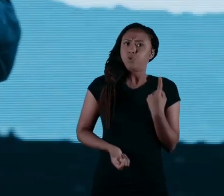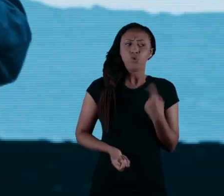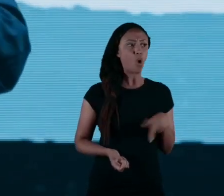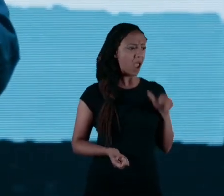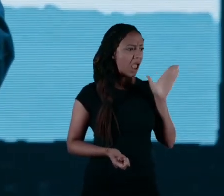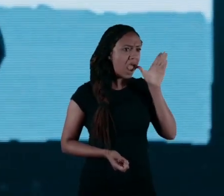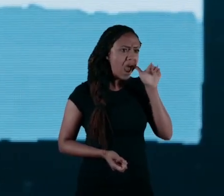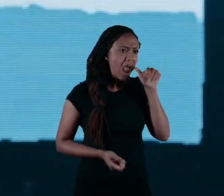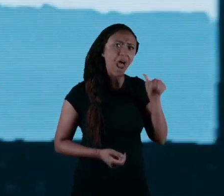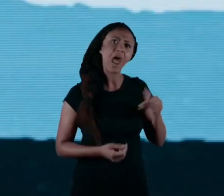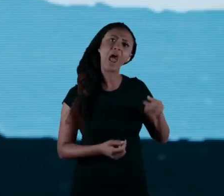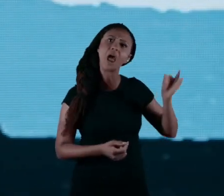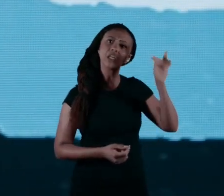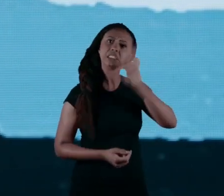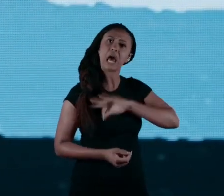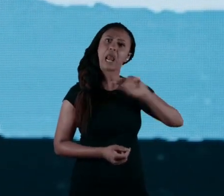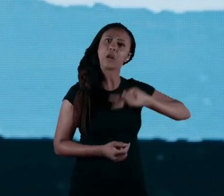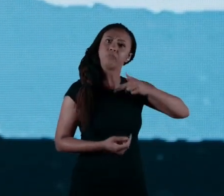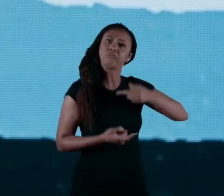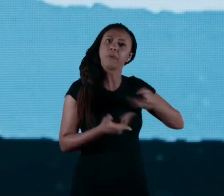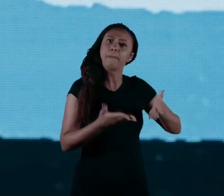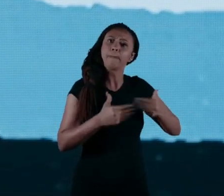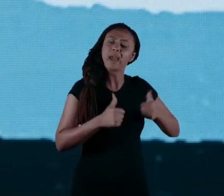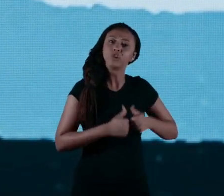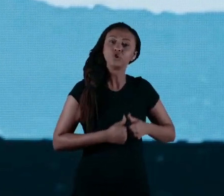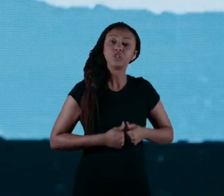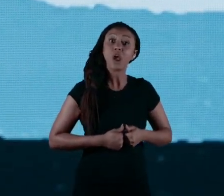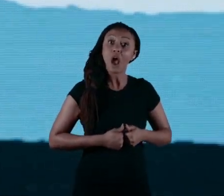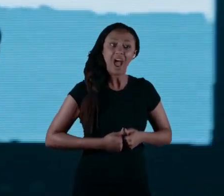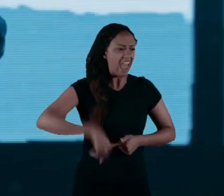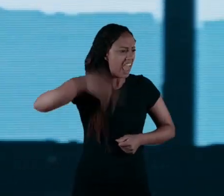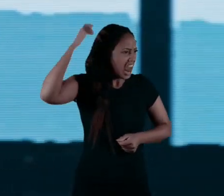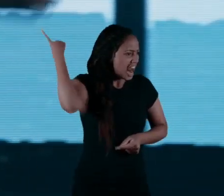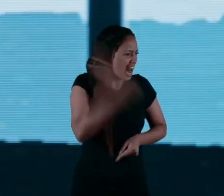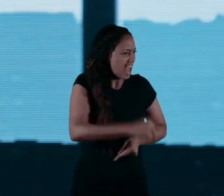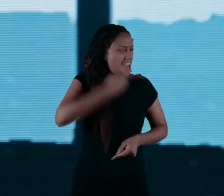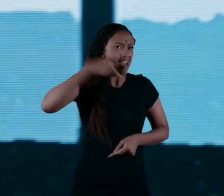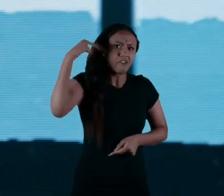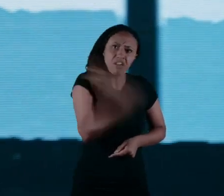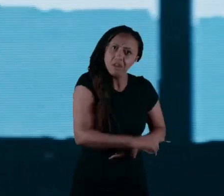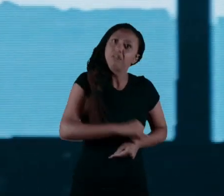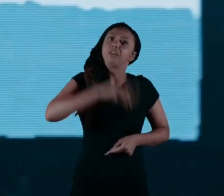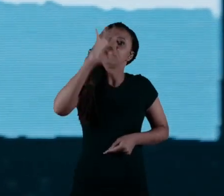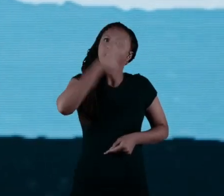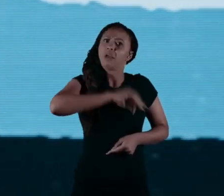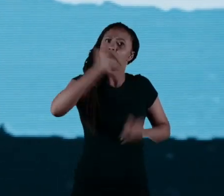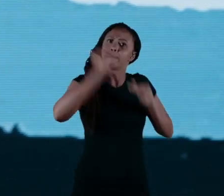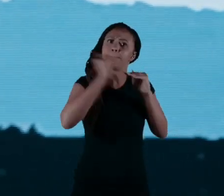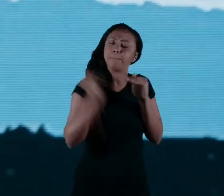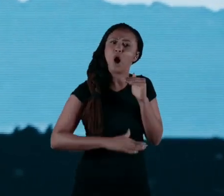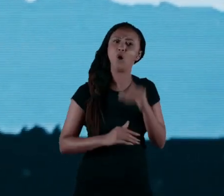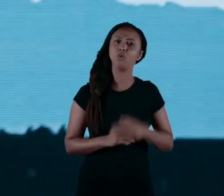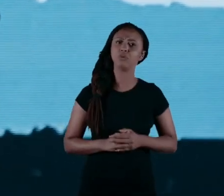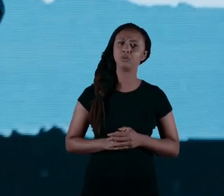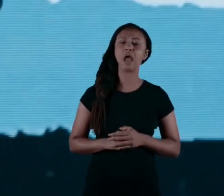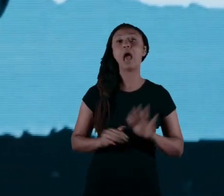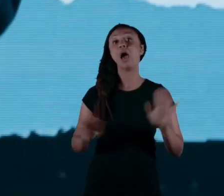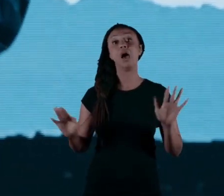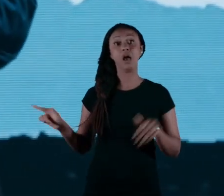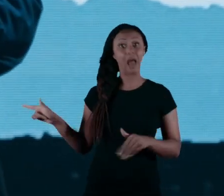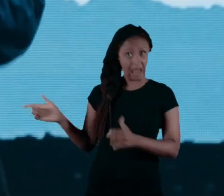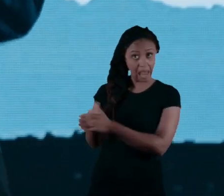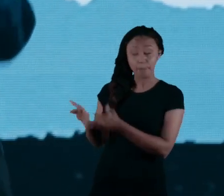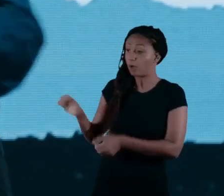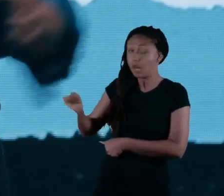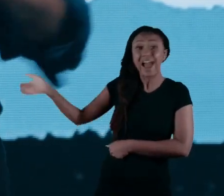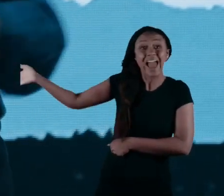um aumento. Tem crente que esfola o indivíduo e paga mal. Se você falar, não, o cara é pobre, não, é